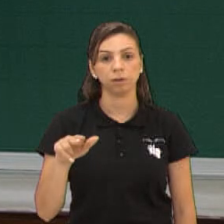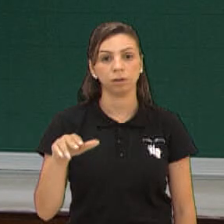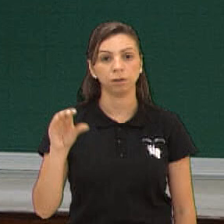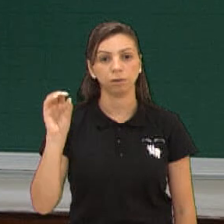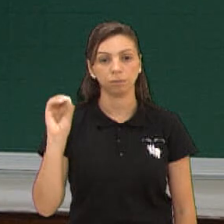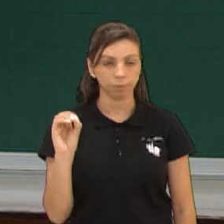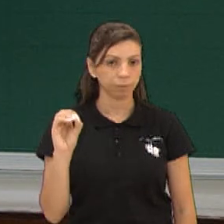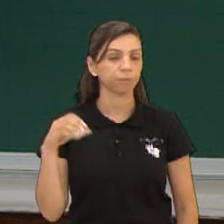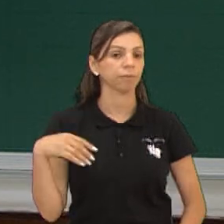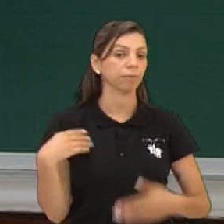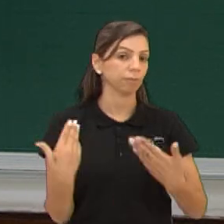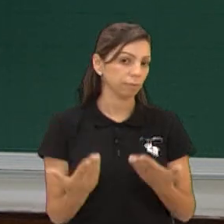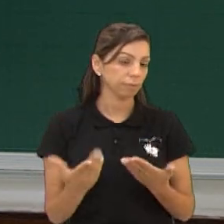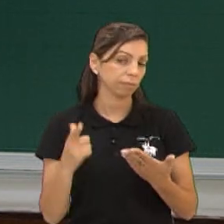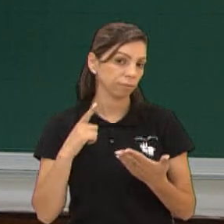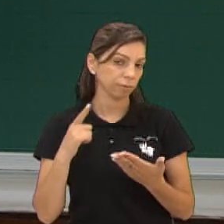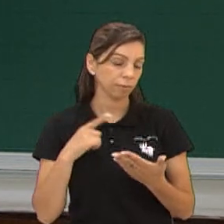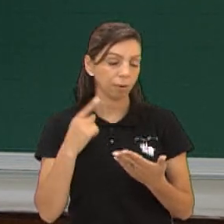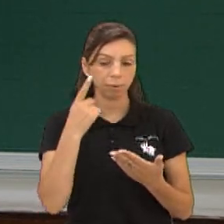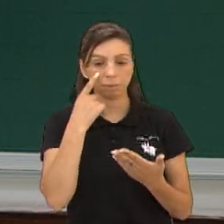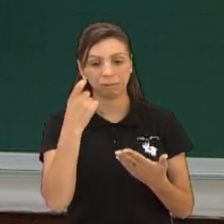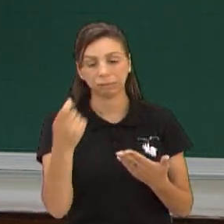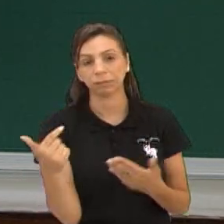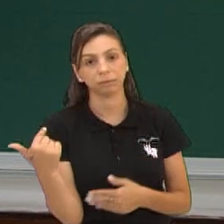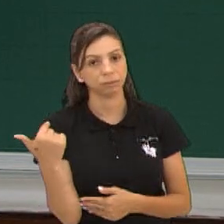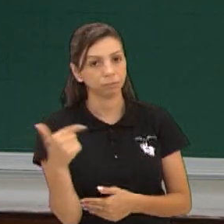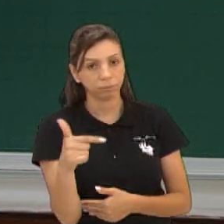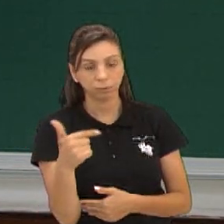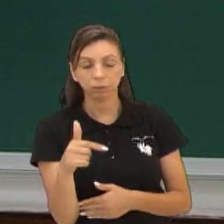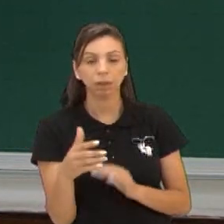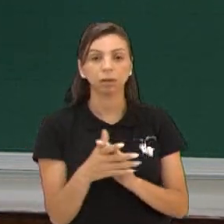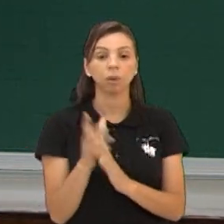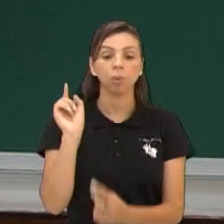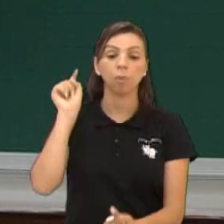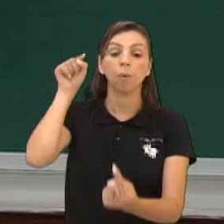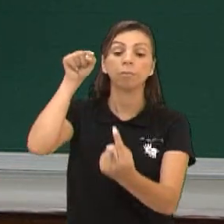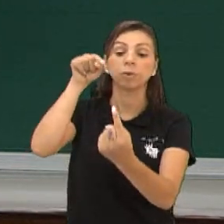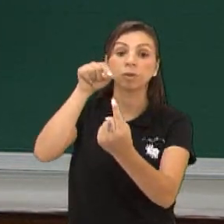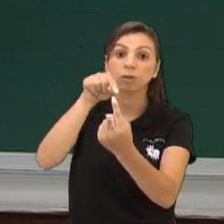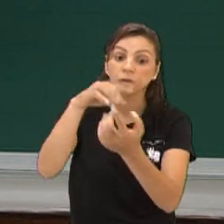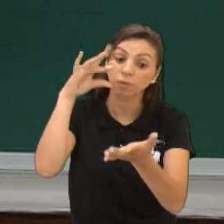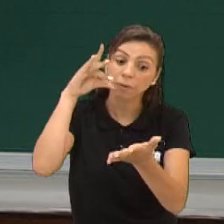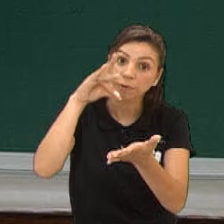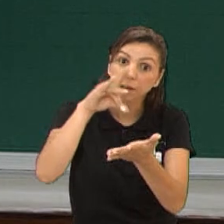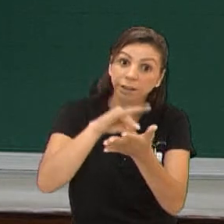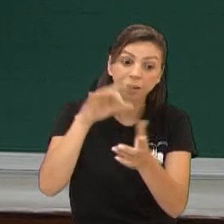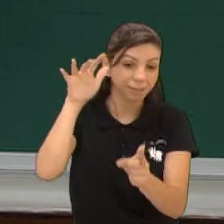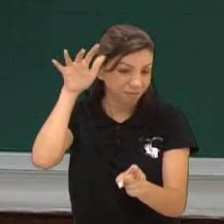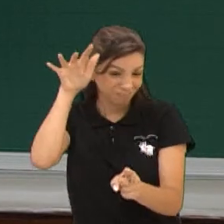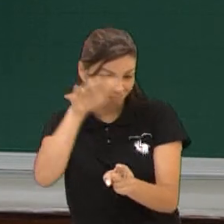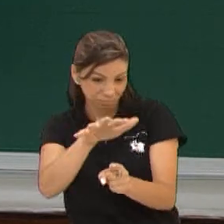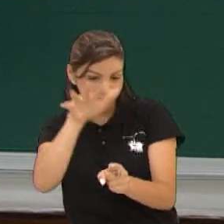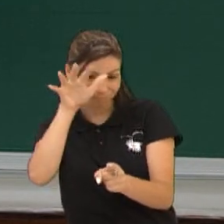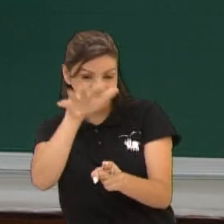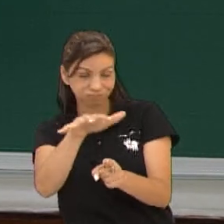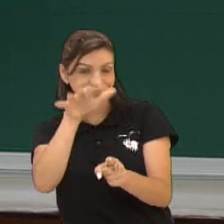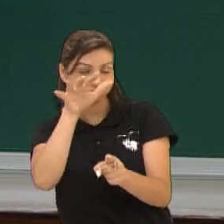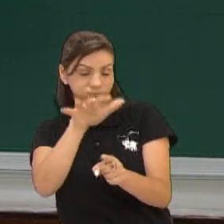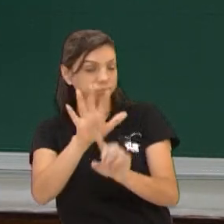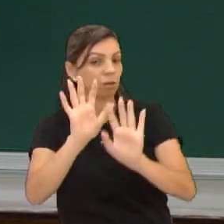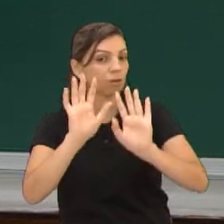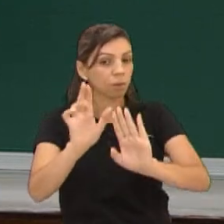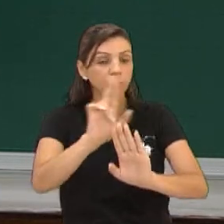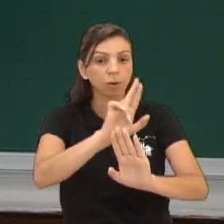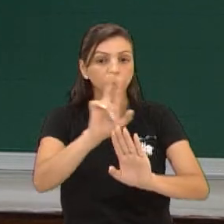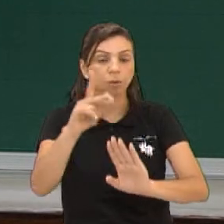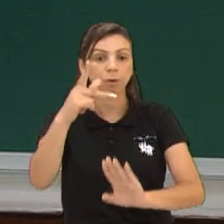a e isso foi desinteressados se não houve a intenção deliberada em convencer alguém isso